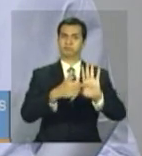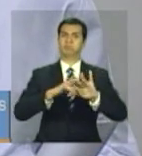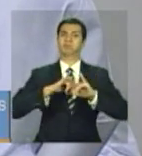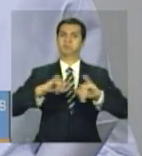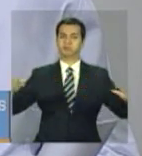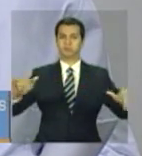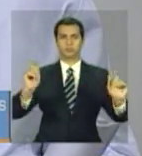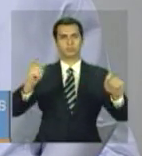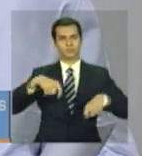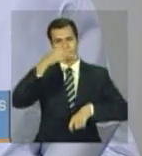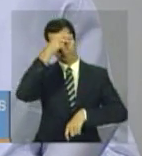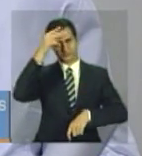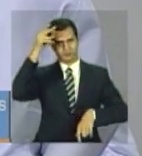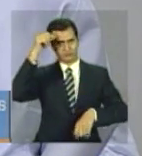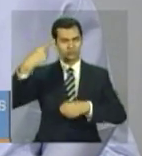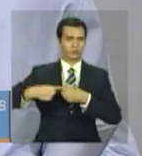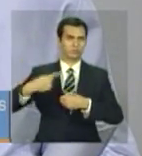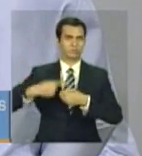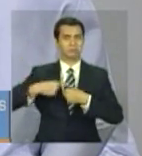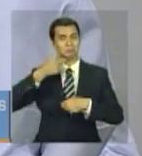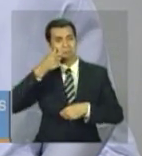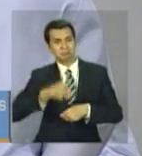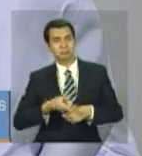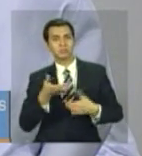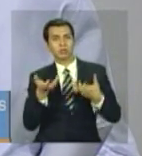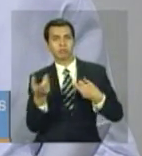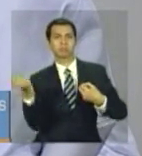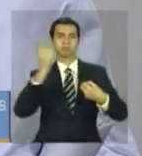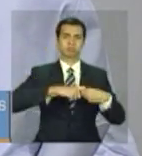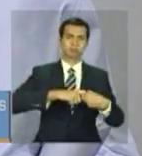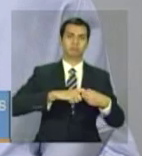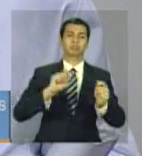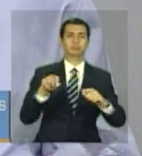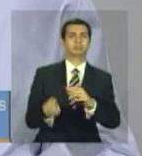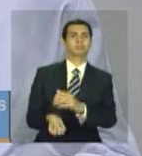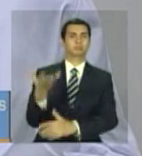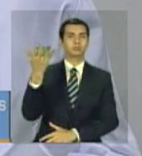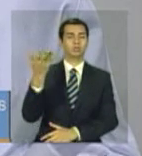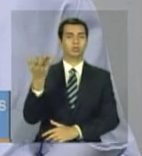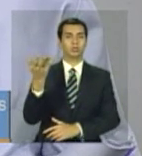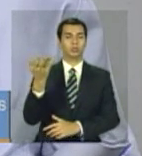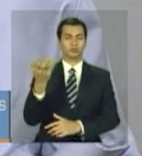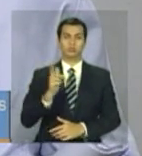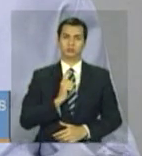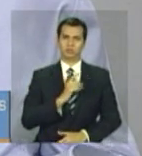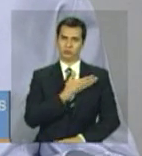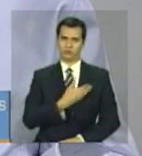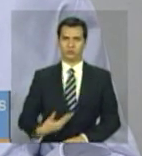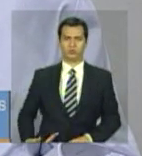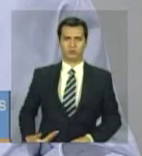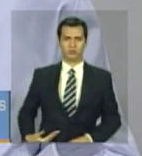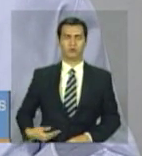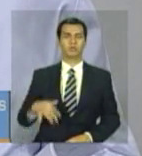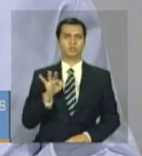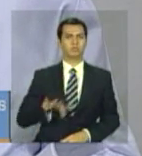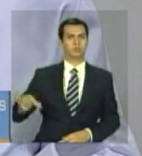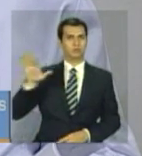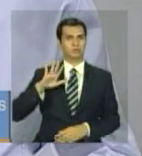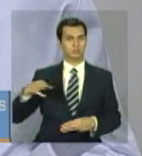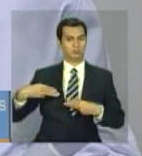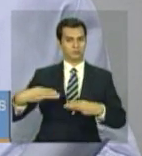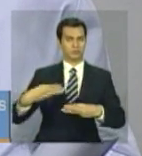para que os municípios fizessem interessados a uma adesão, até implantando, né, com subsídio e financiamento do